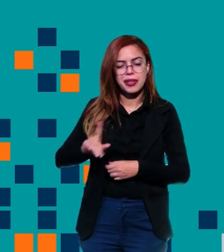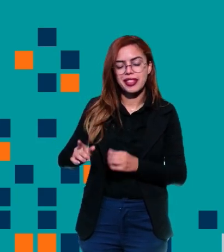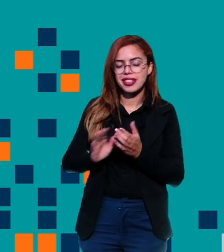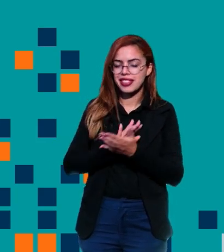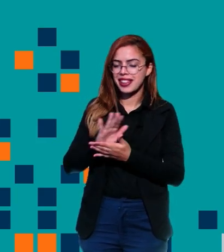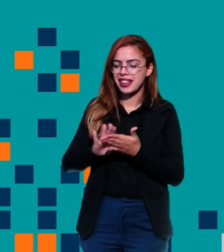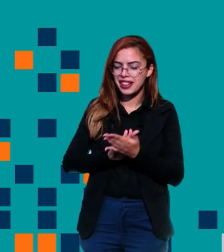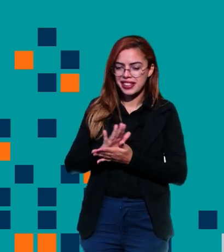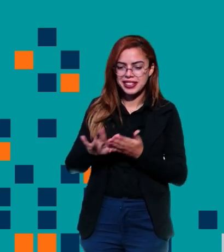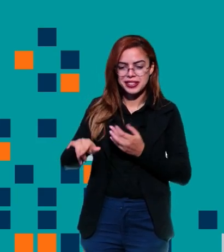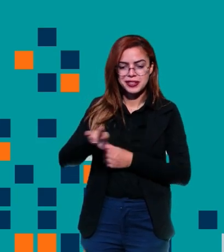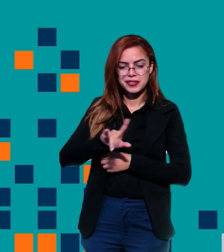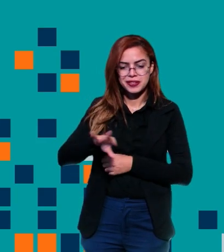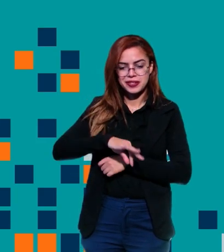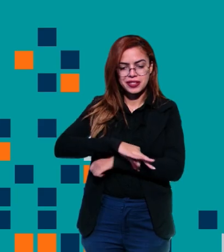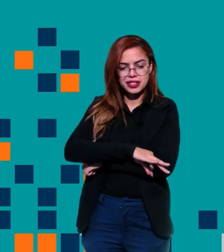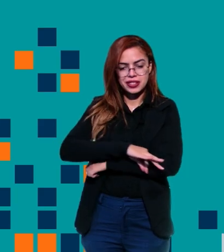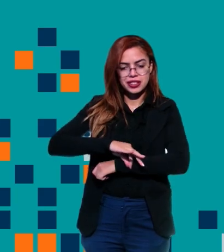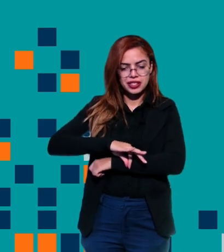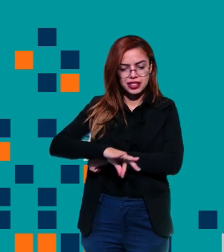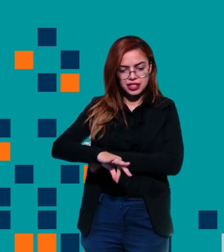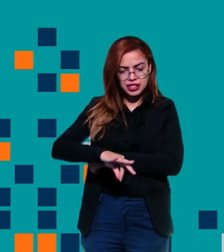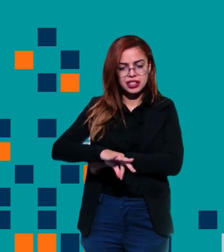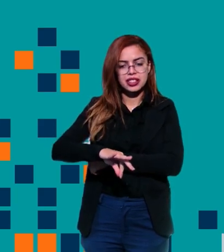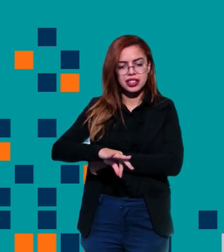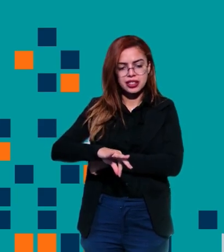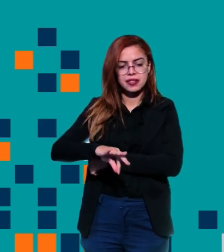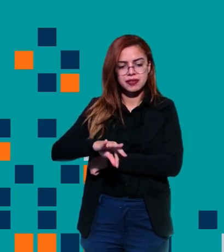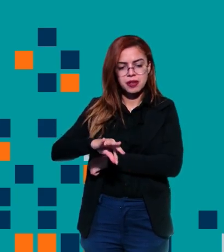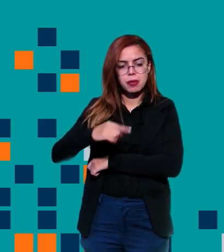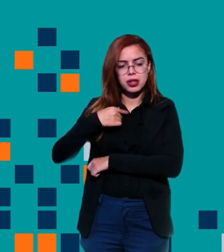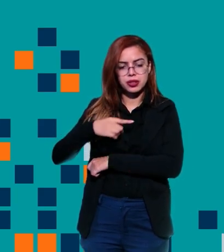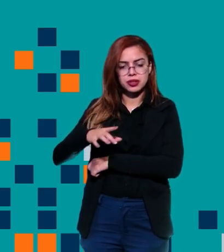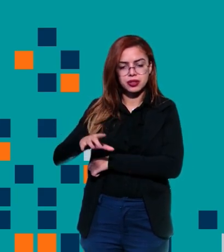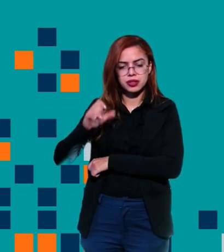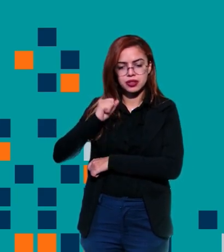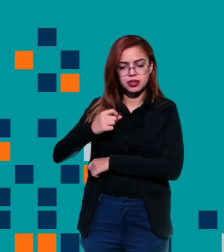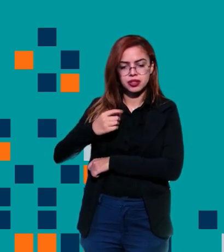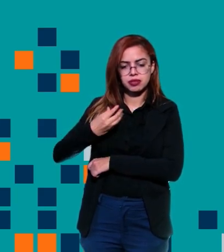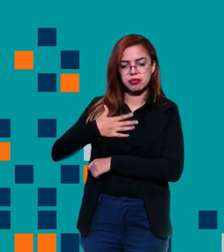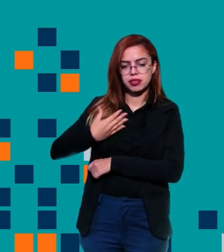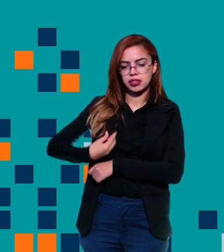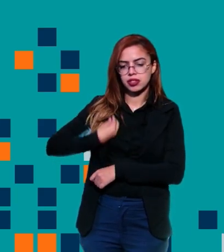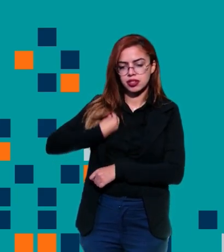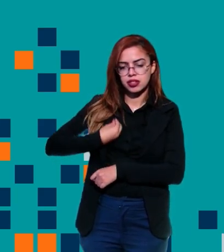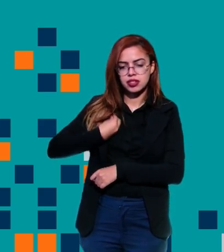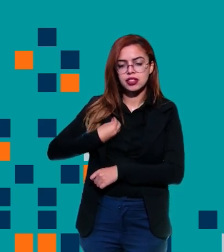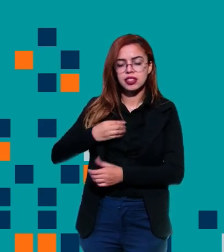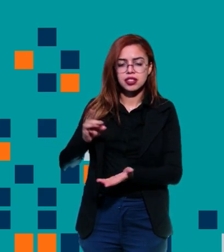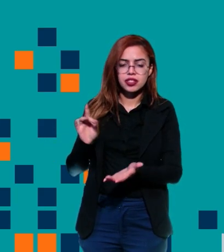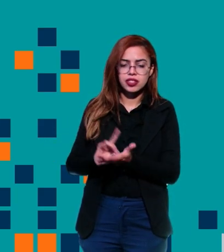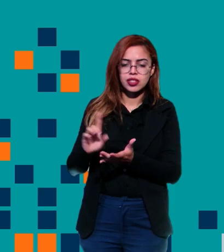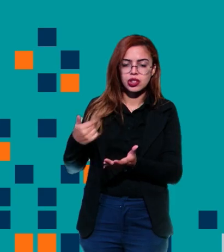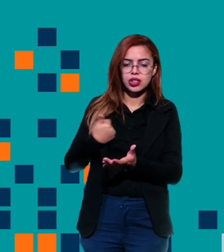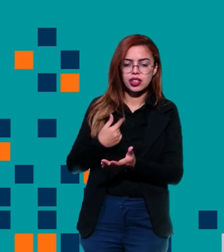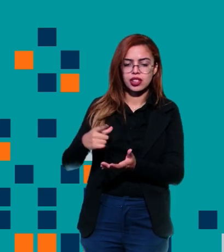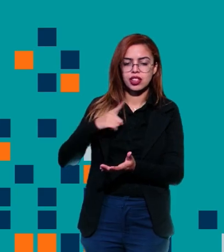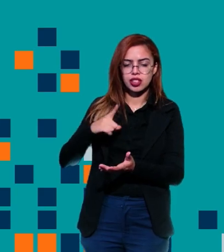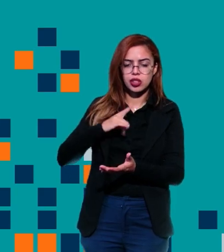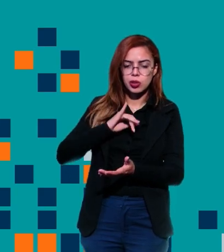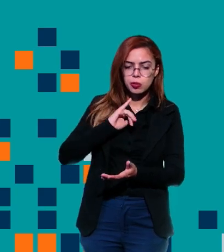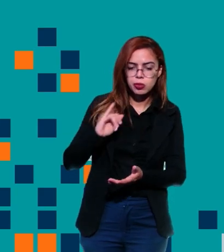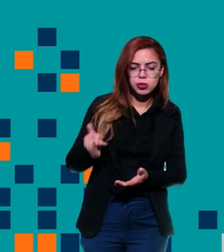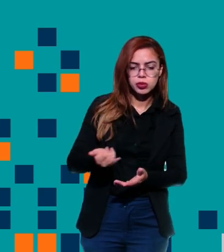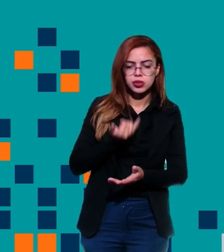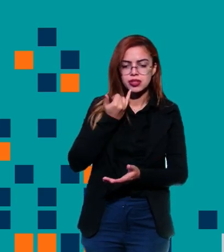nada, isso não é arquitetura. Eu ouvi muito isso na minha vida, né? E, na verdade, a gente teve essa oportunidade e a